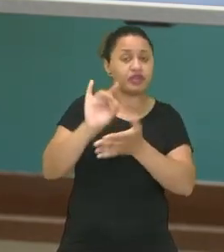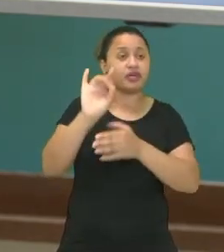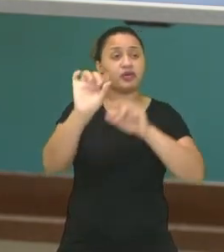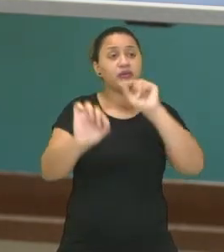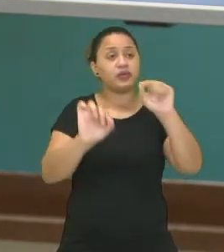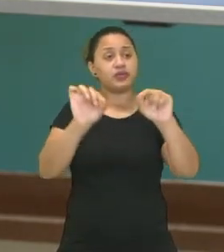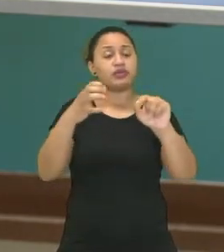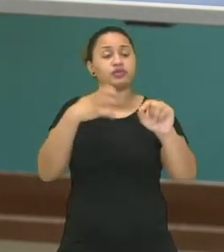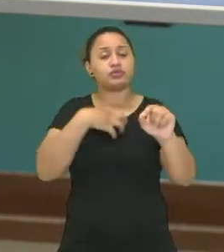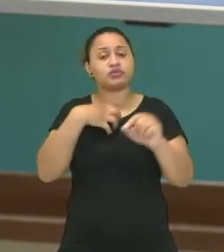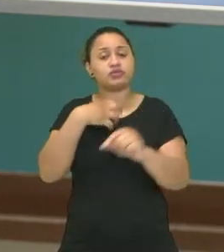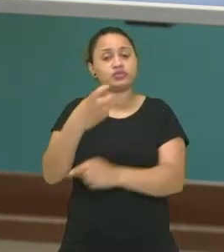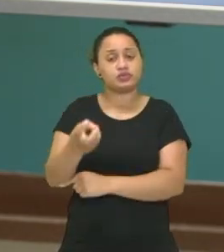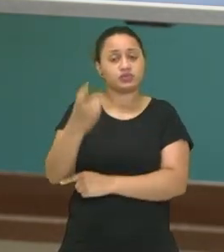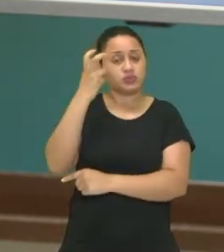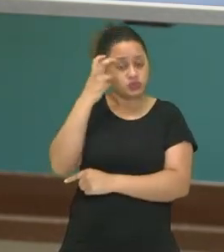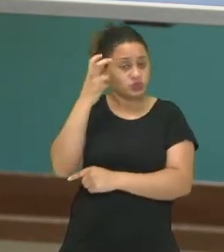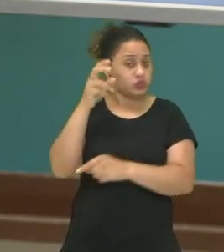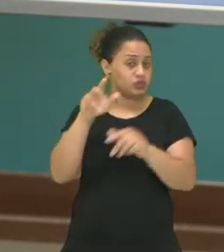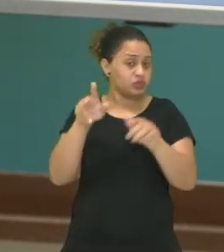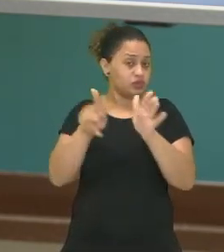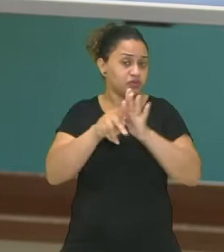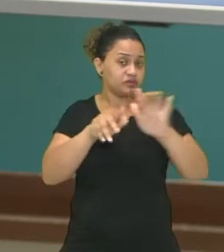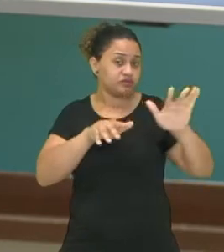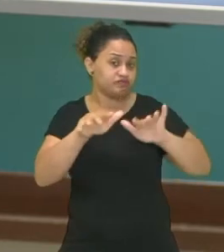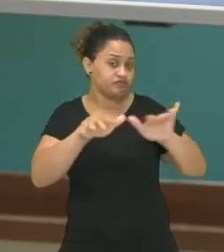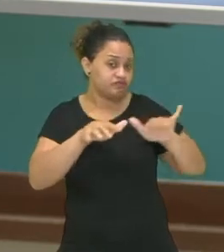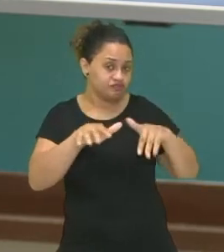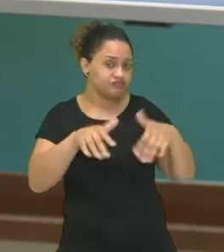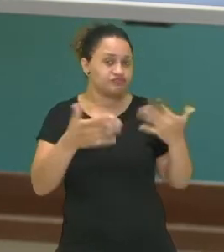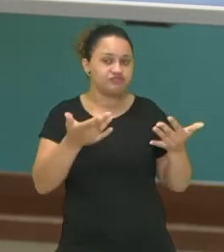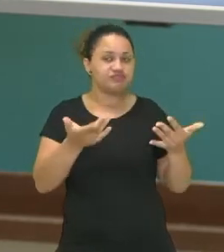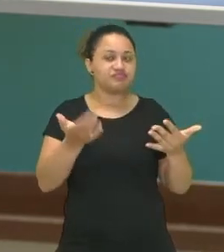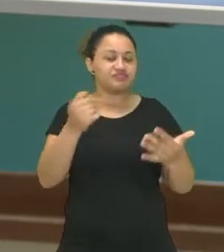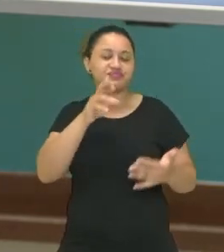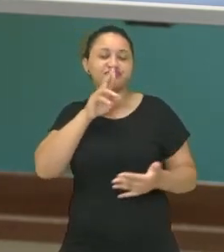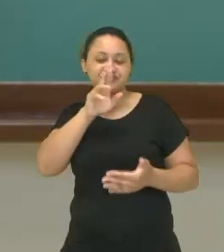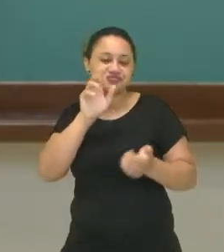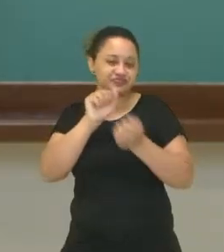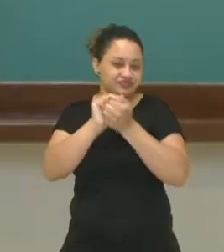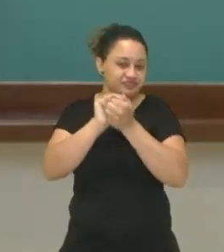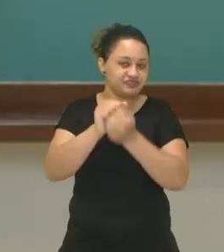como cultura de movimento? Vamos responder isso juntos?